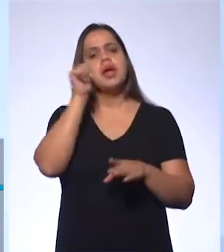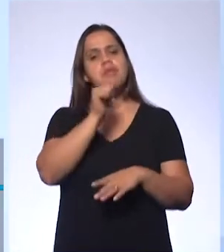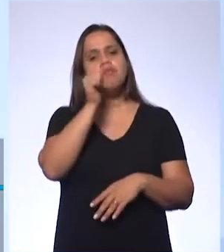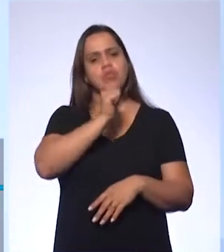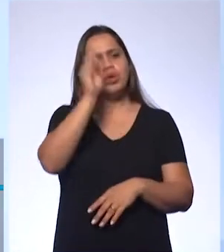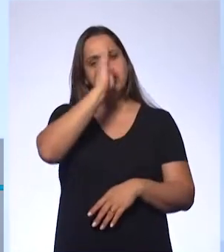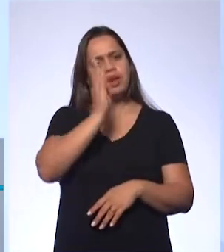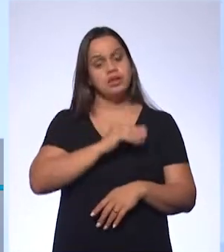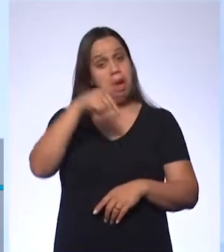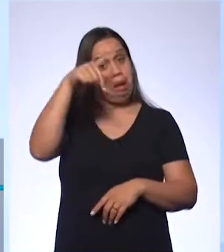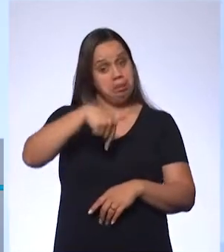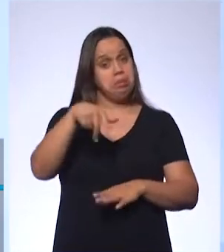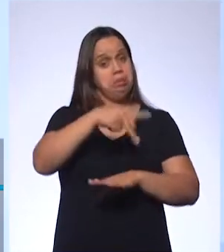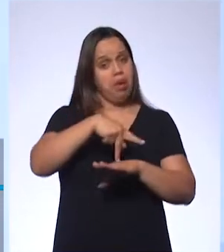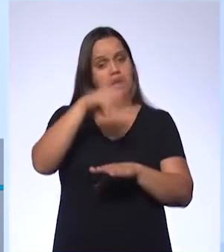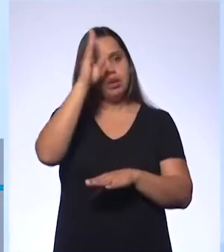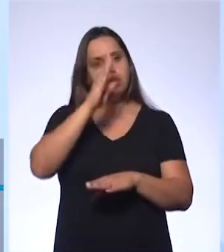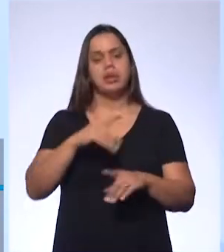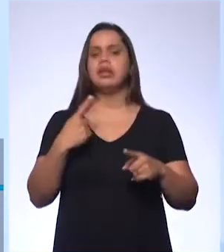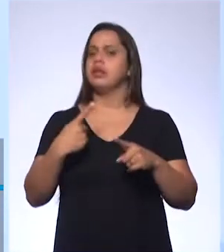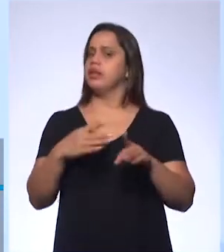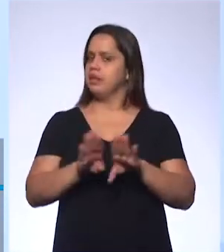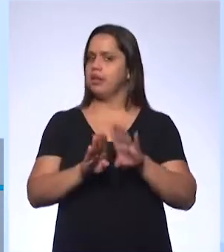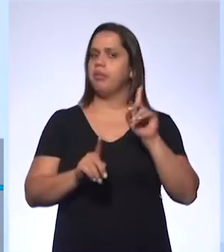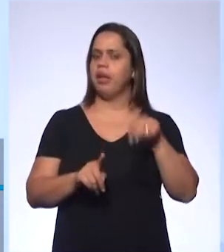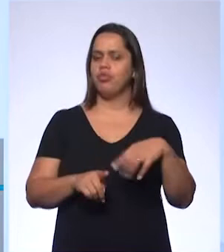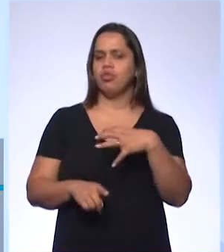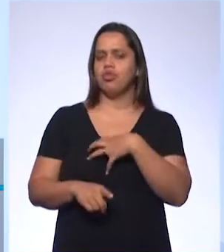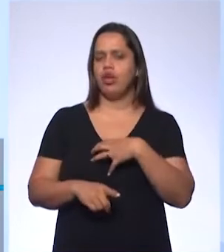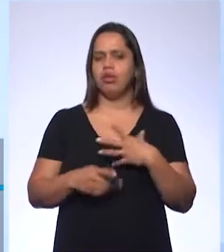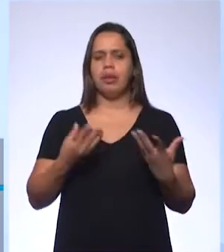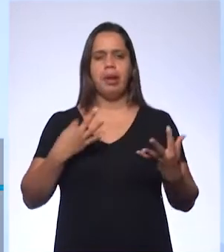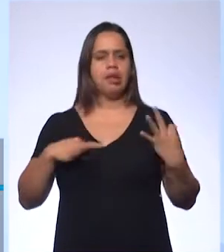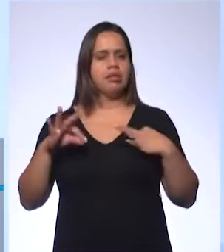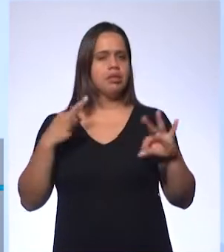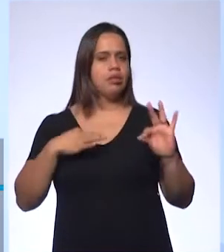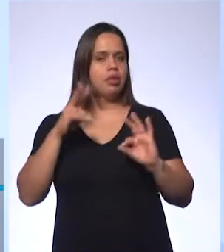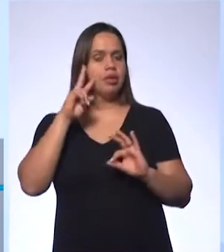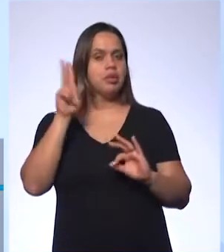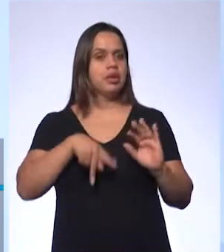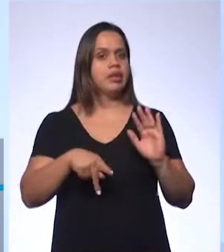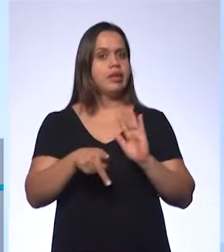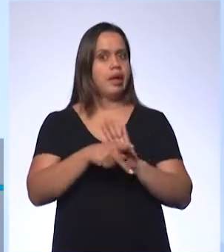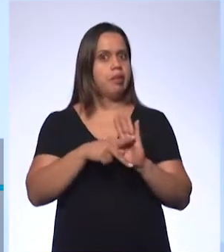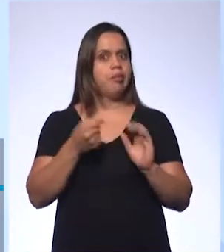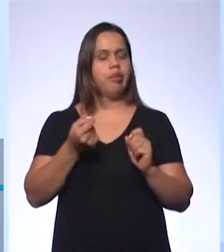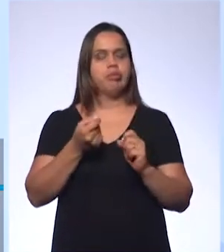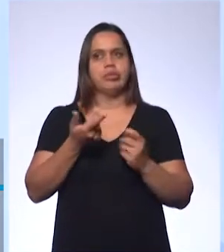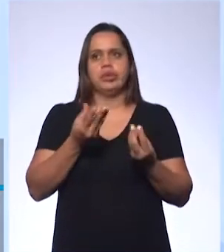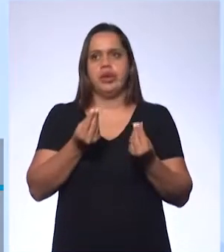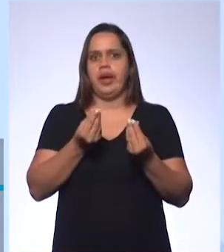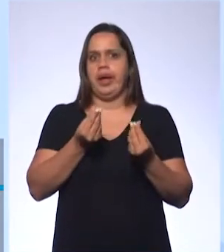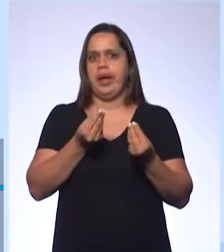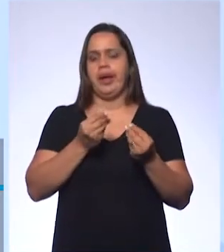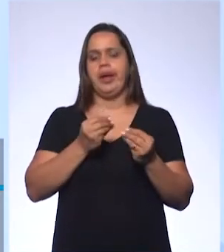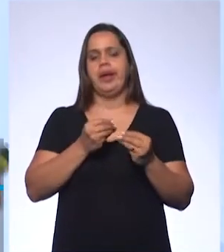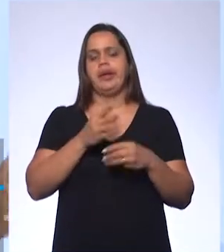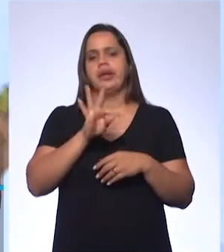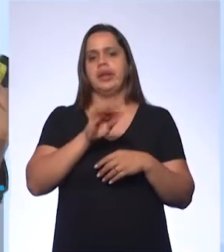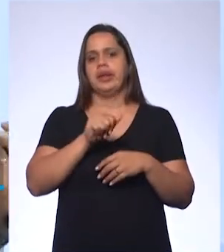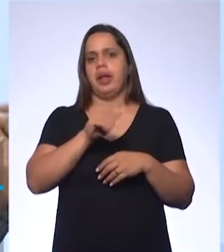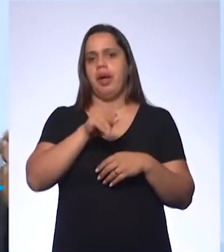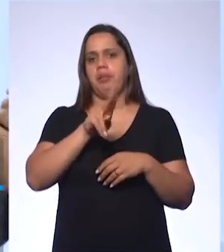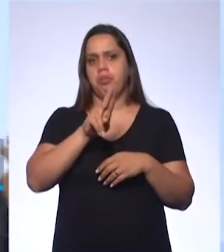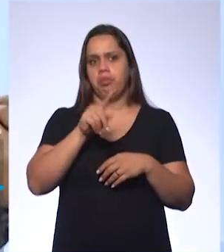e até de uma maneira um pouco sensualizada, que é uma coisa que era um tabu, né, literário, que ele começa a